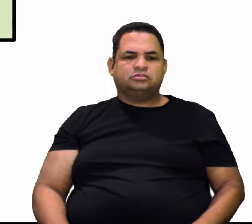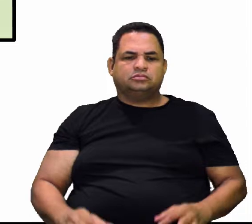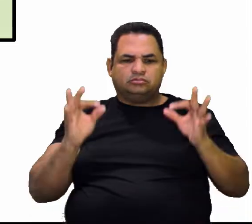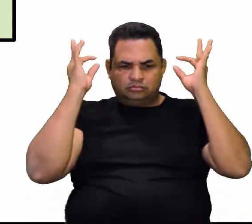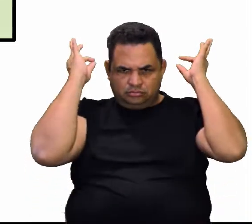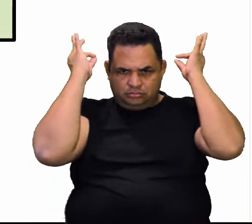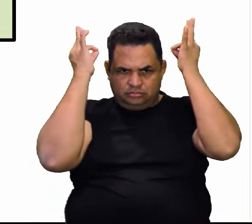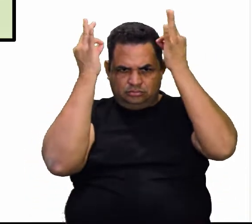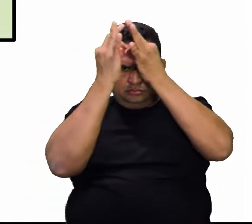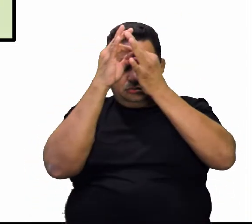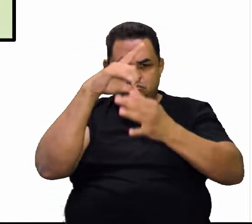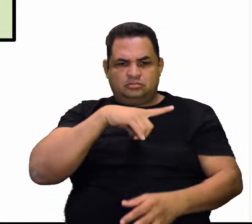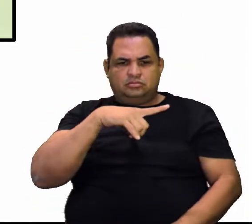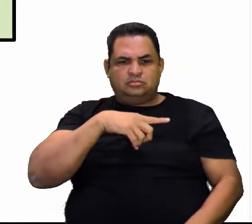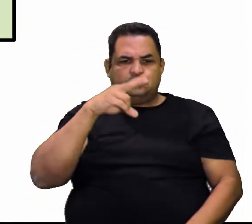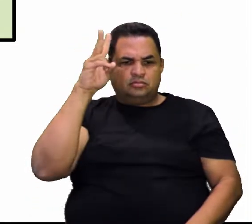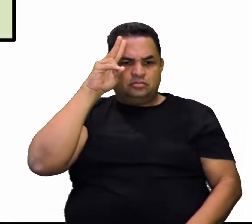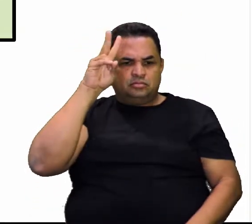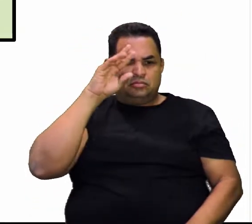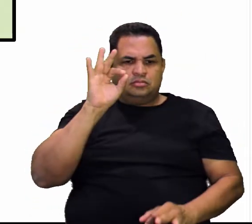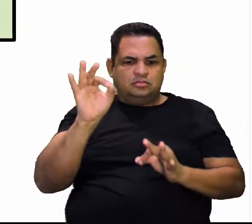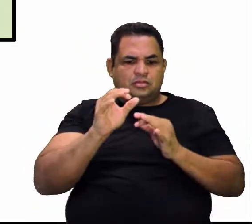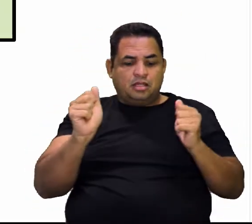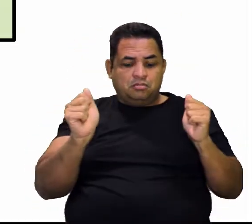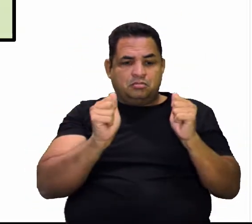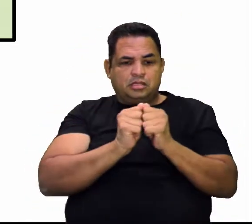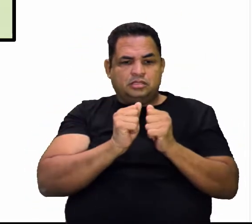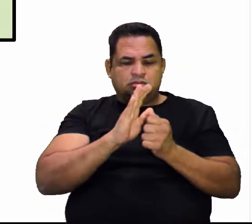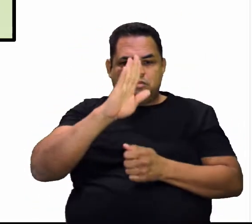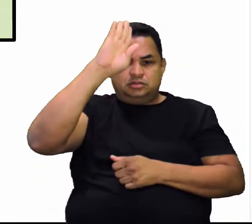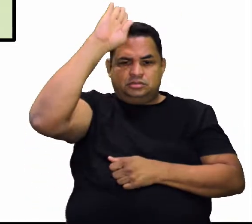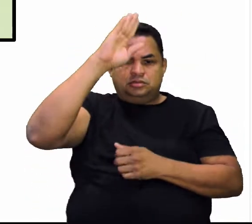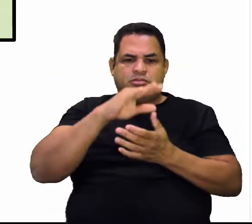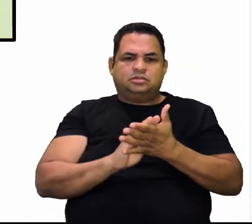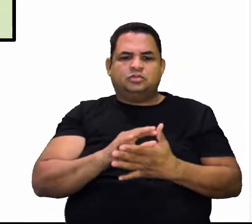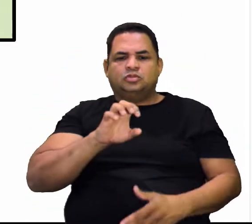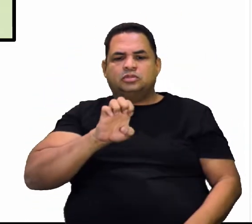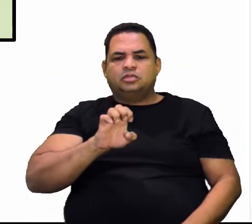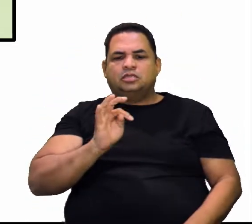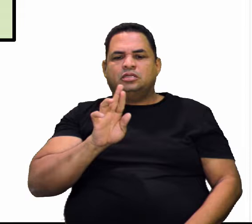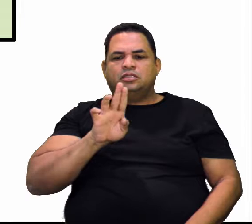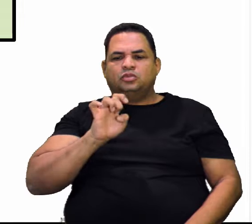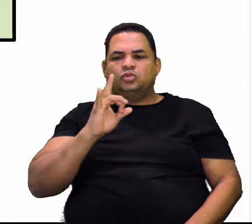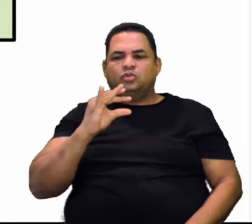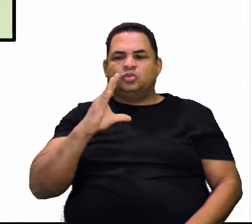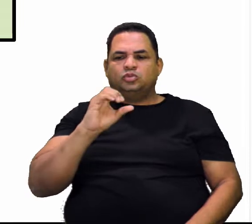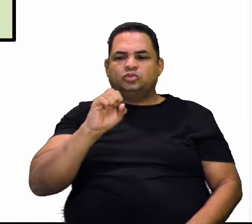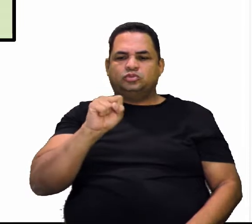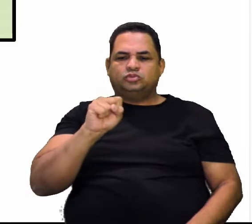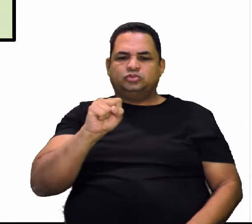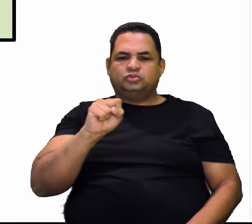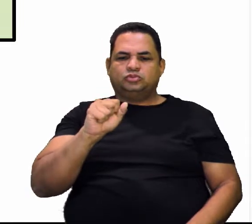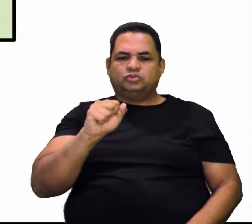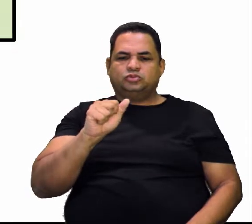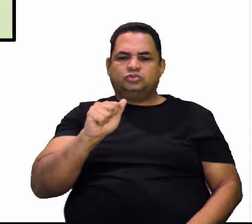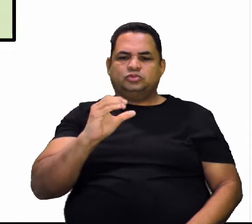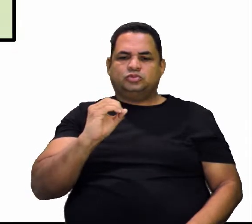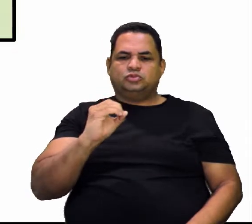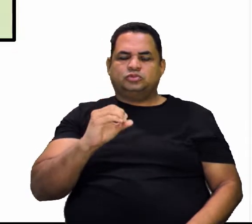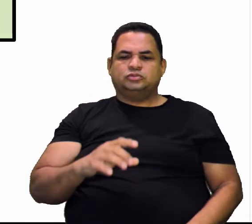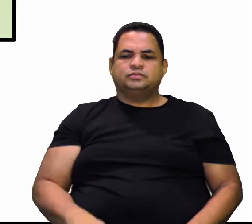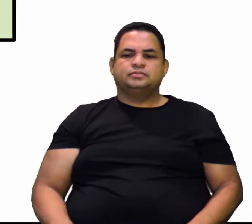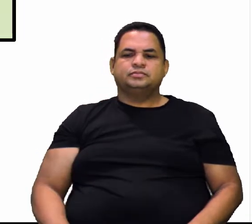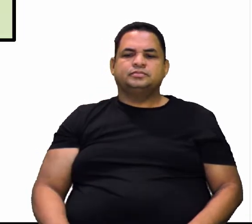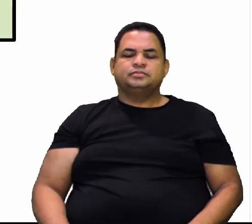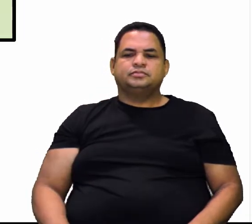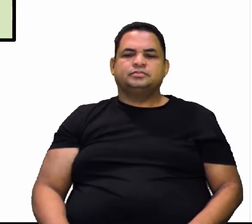gregos, lembra da Grécia, que ficava próximo de Roma, e nós temos também os etruscos. Os